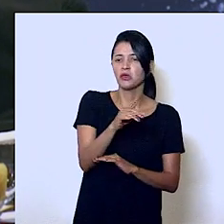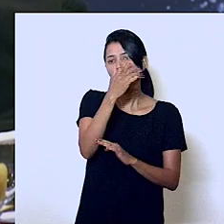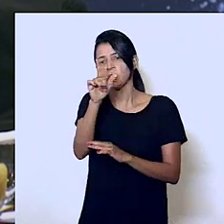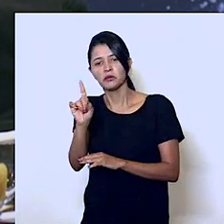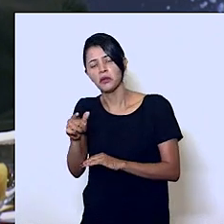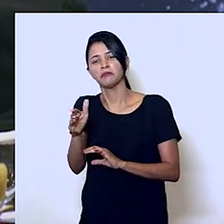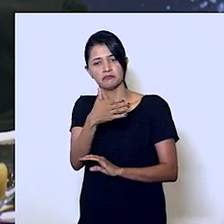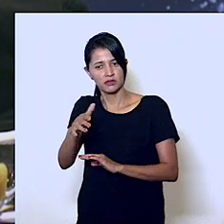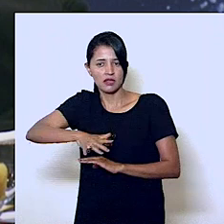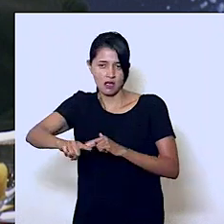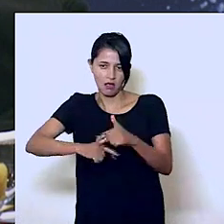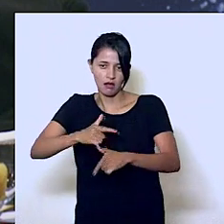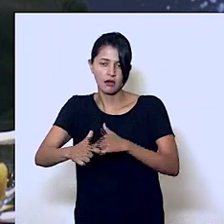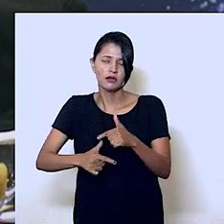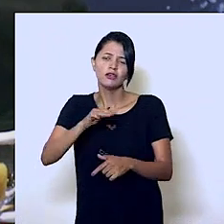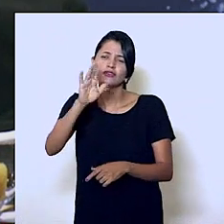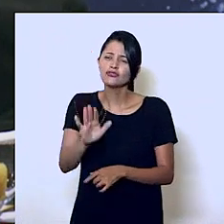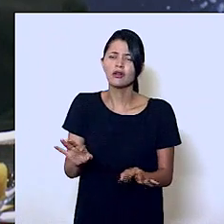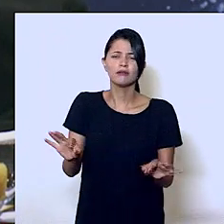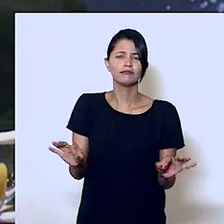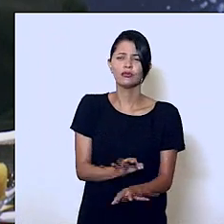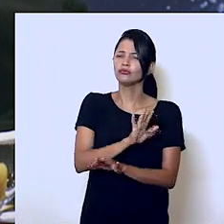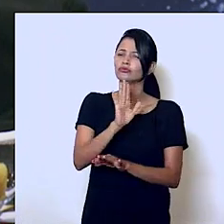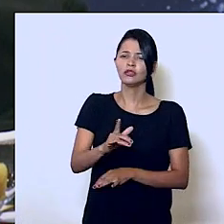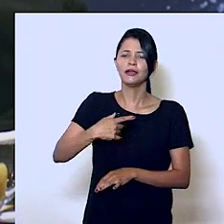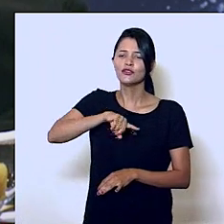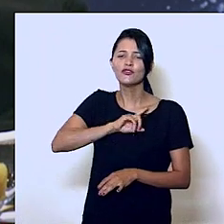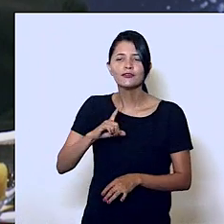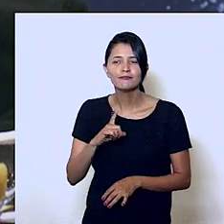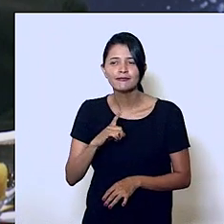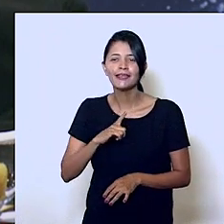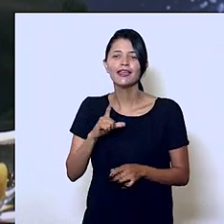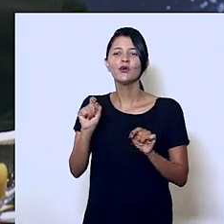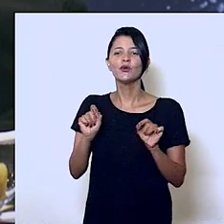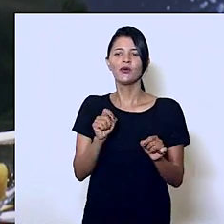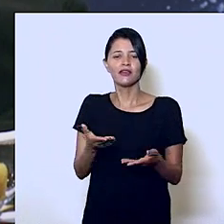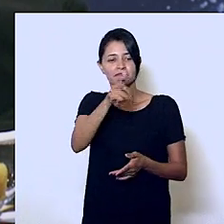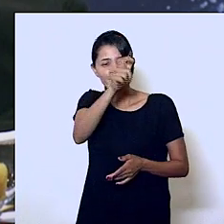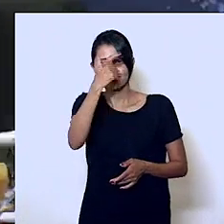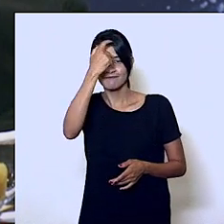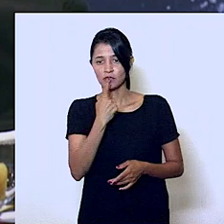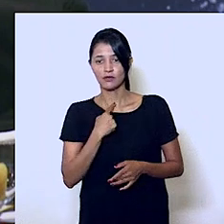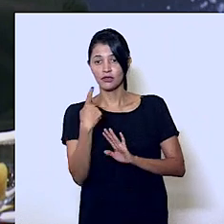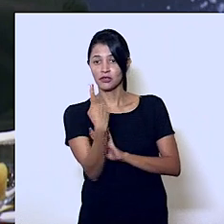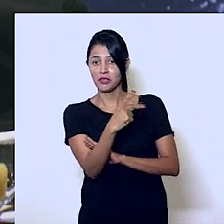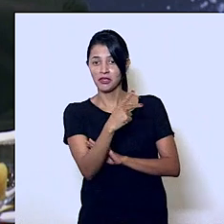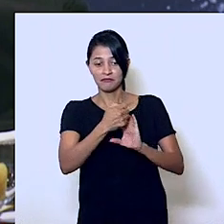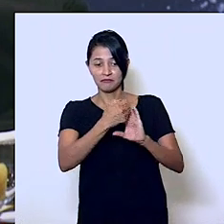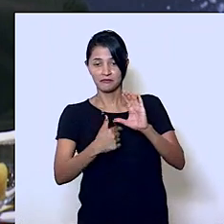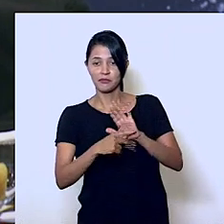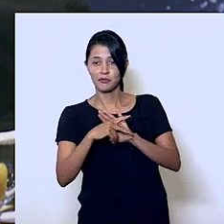é mais do que suficiente para termos presente a estatura da personalidade do embaixador Paulo Tarso. Permito-me